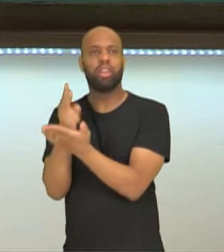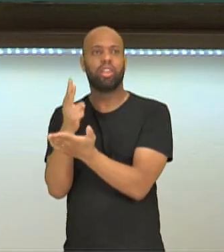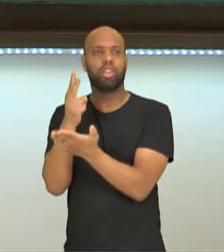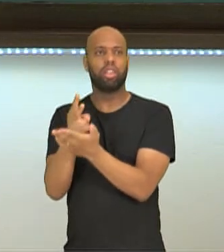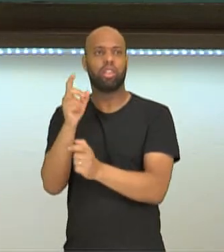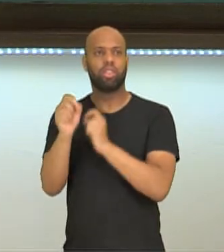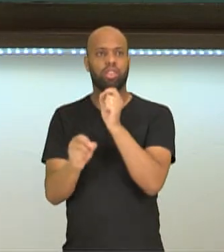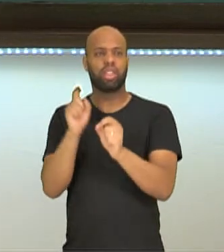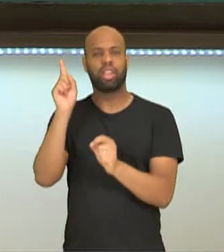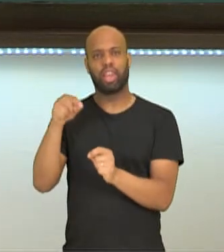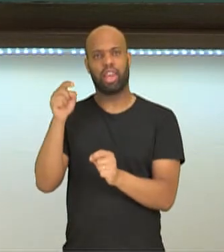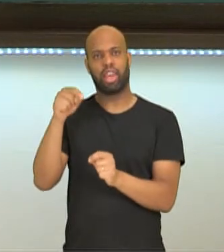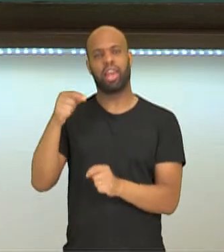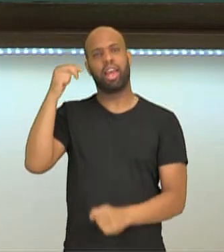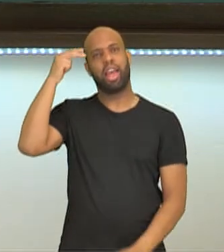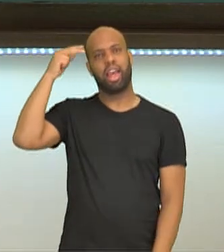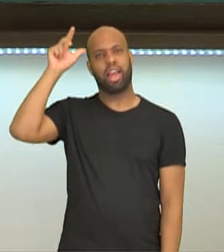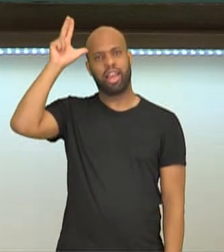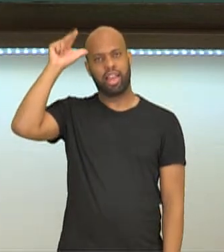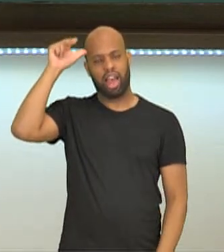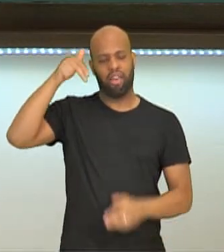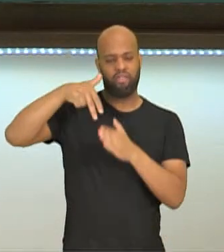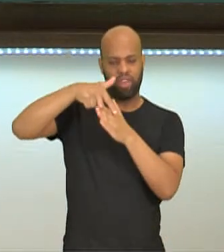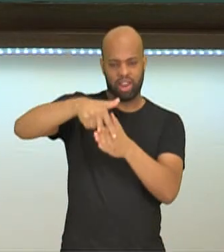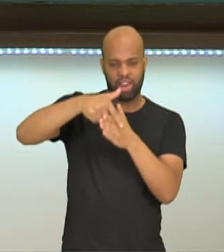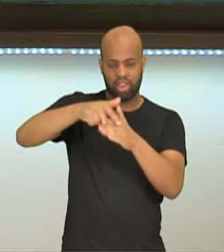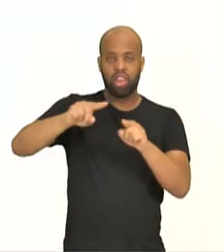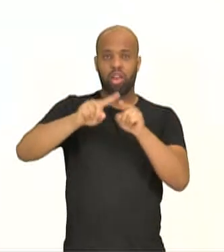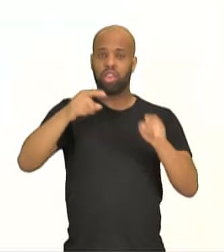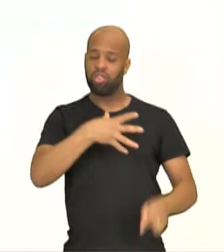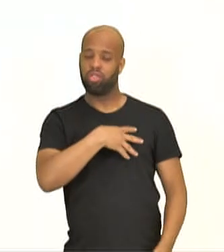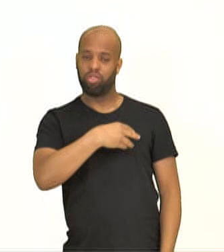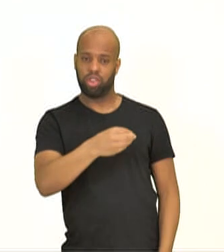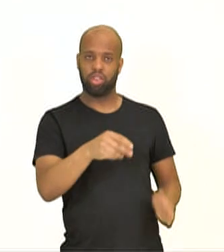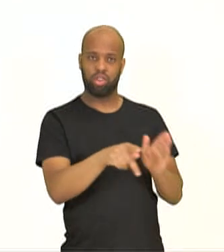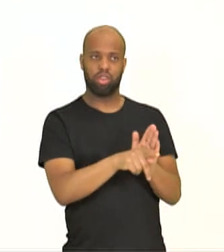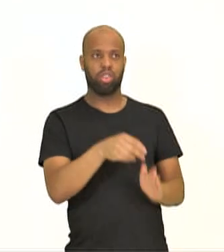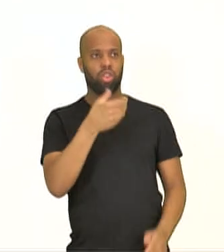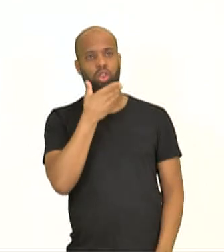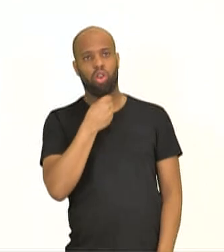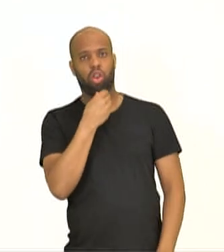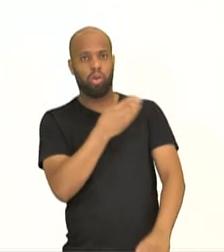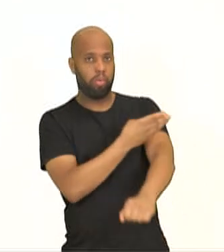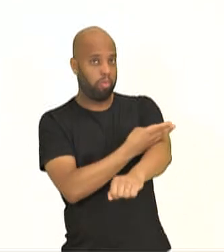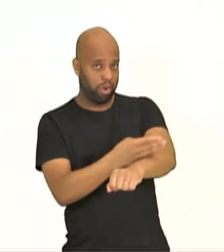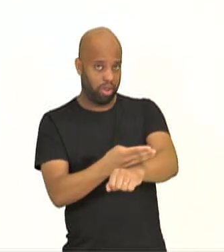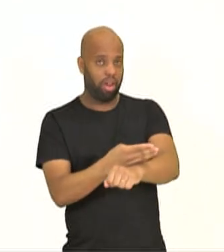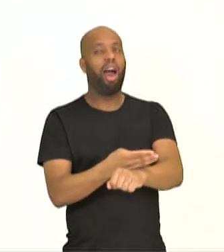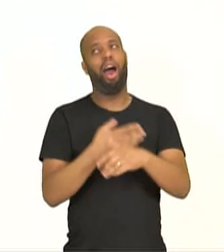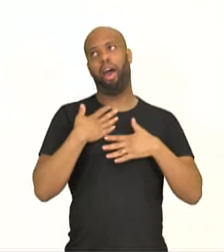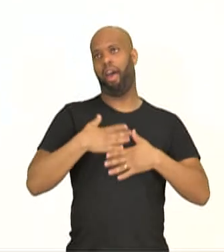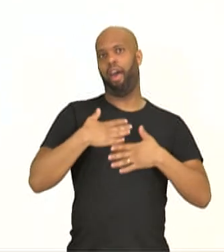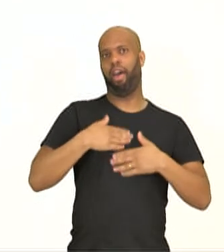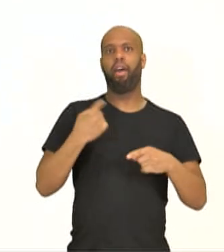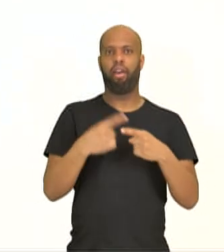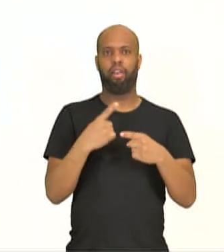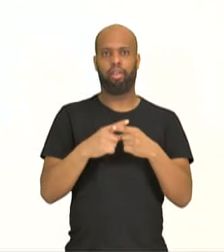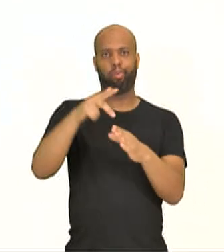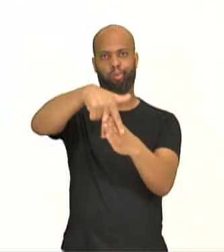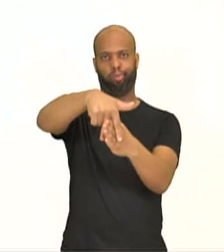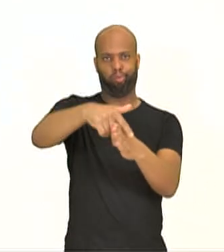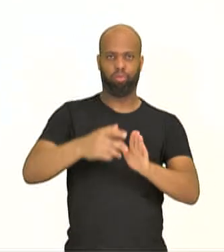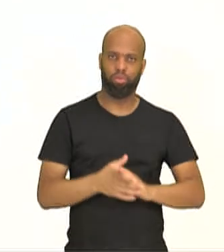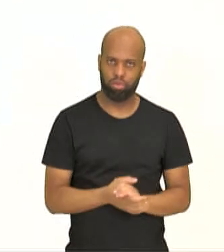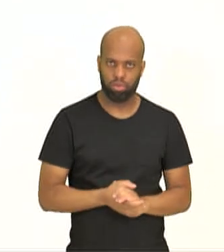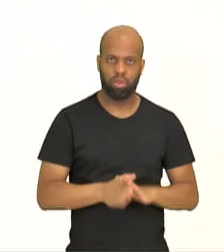do cavalinho, enquanto o filho do homem branco é que se divertia mais na outra posição da brincadeira. E essa brincadeira,